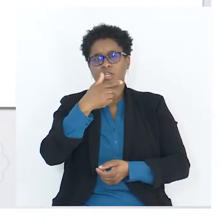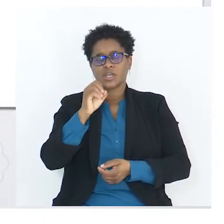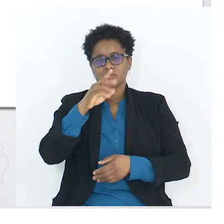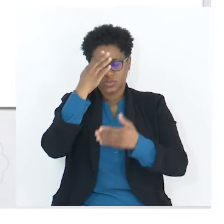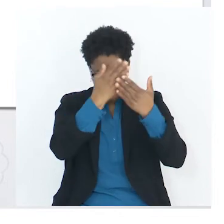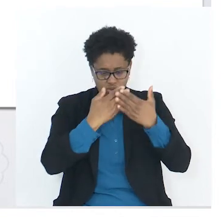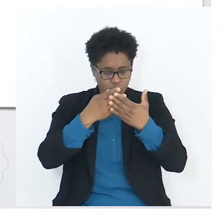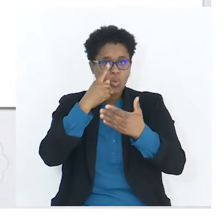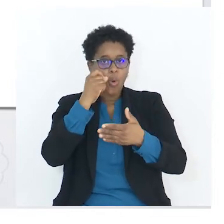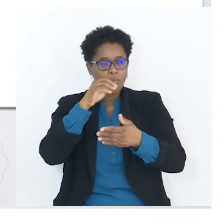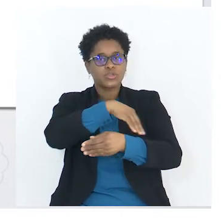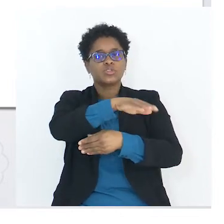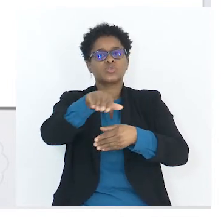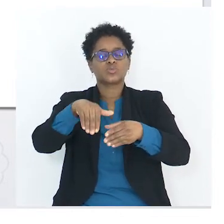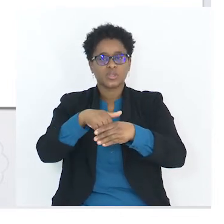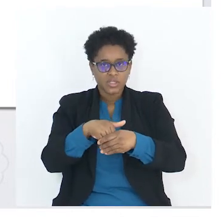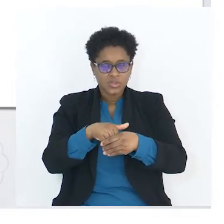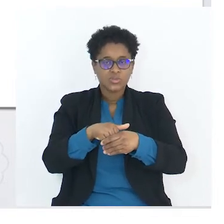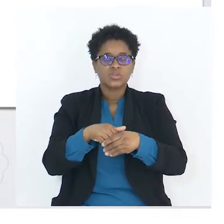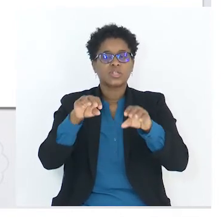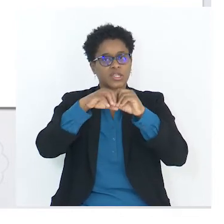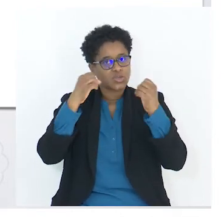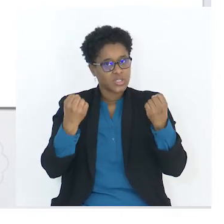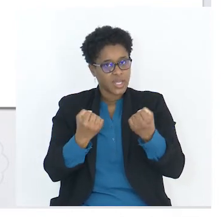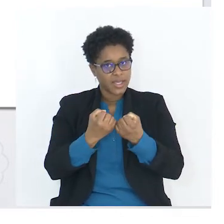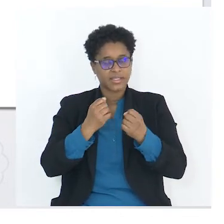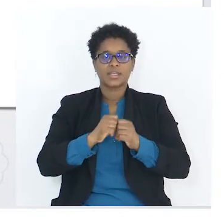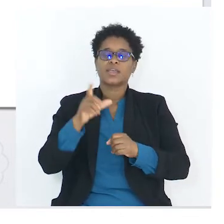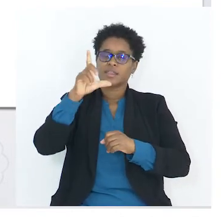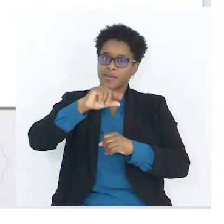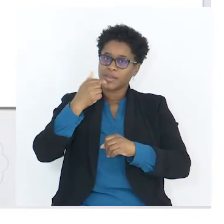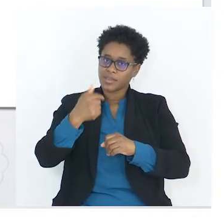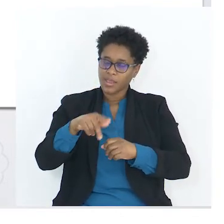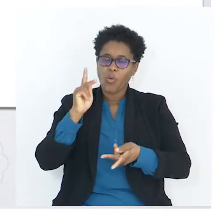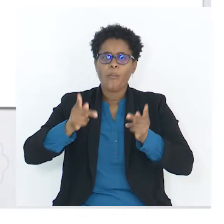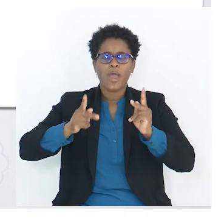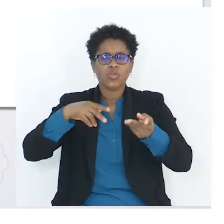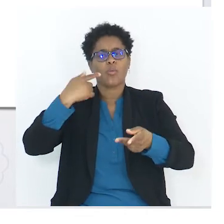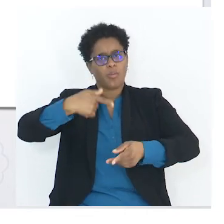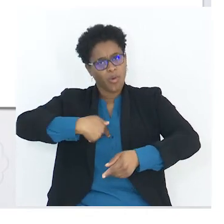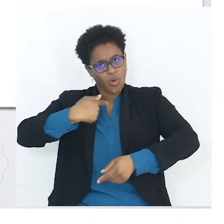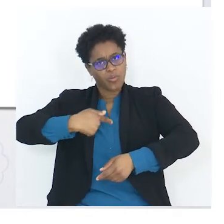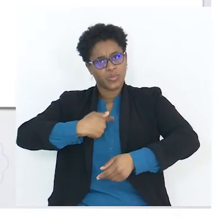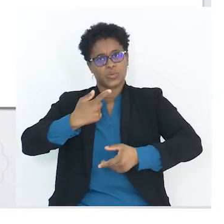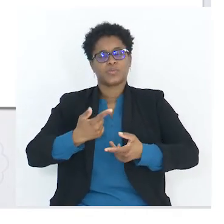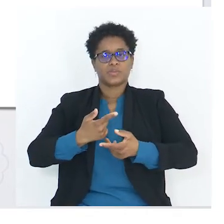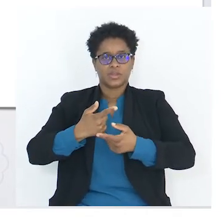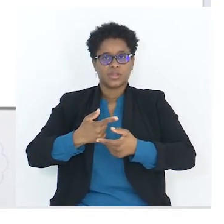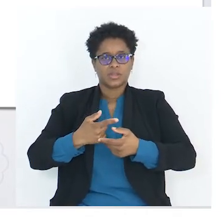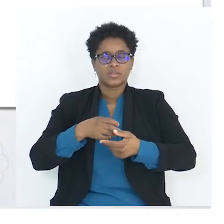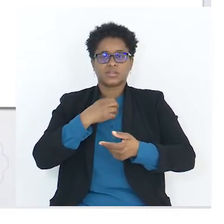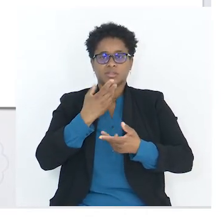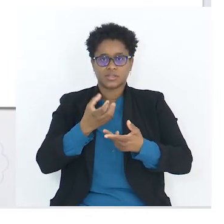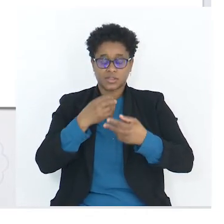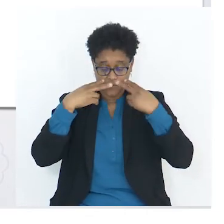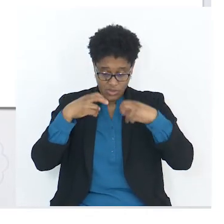homens inseridos na sociedade e que tem um método próprio de investigação.